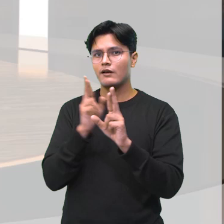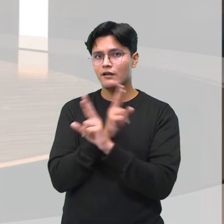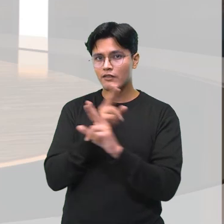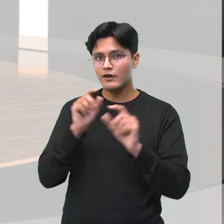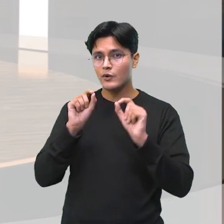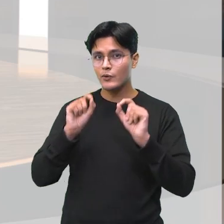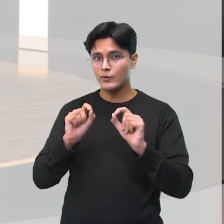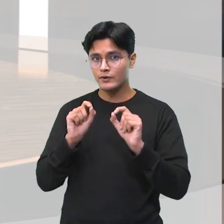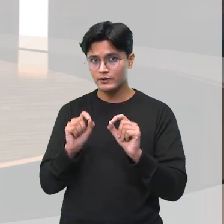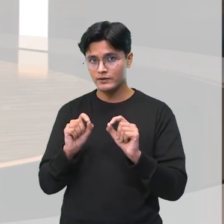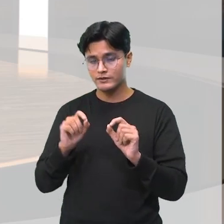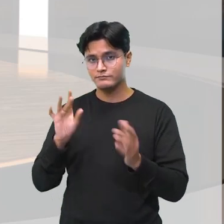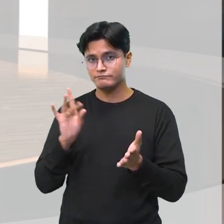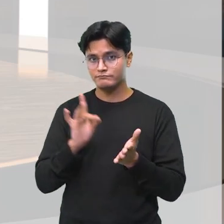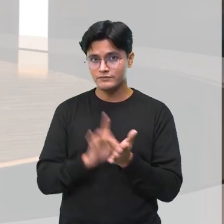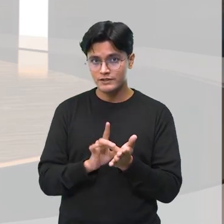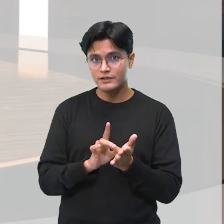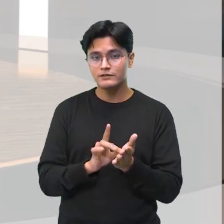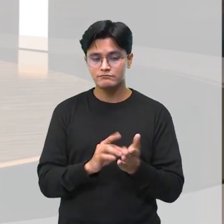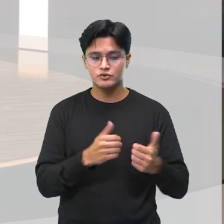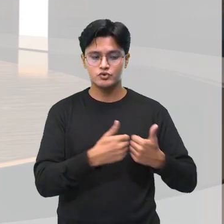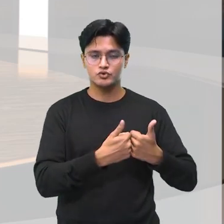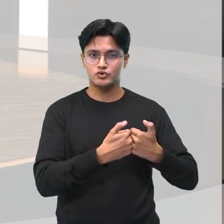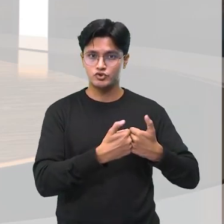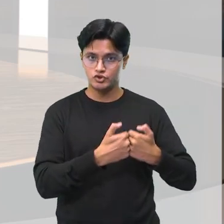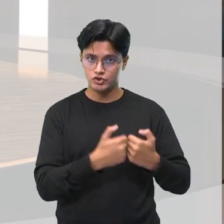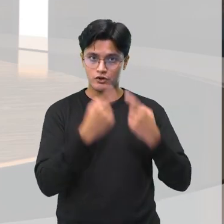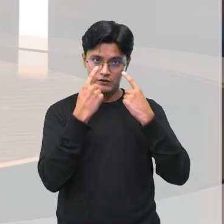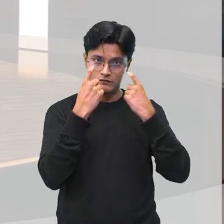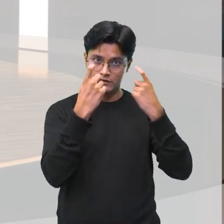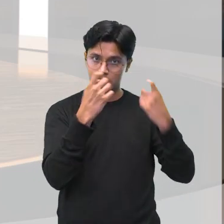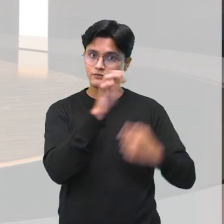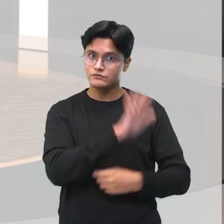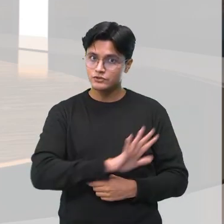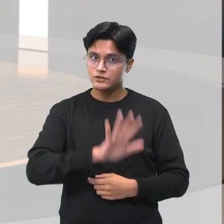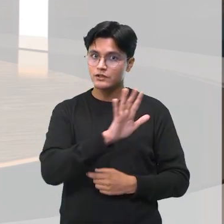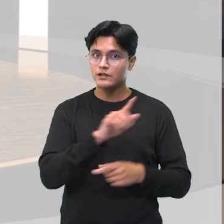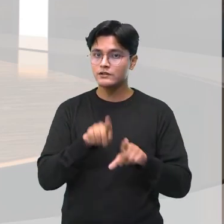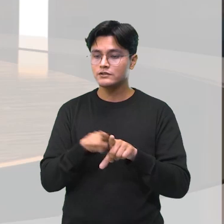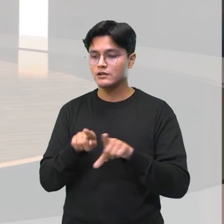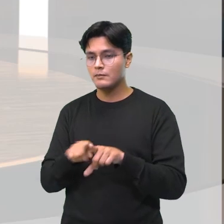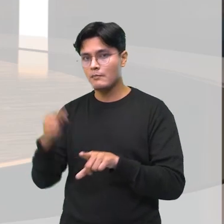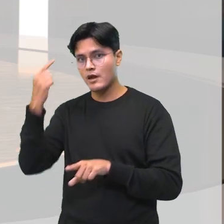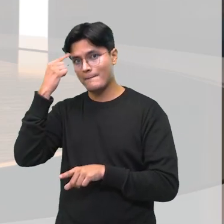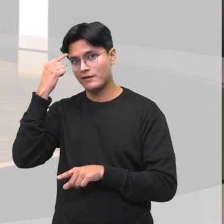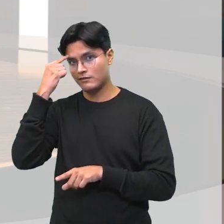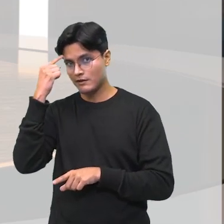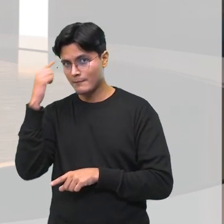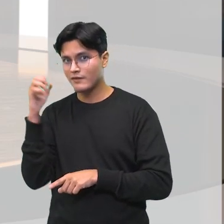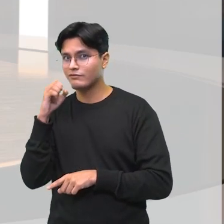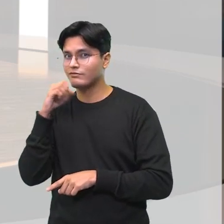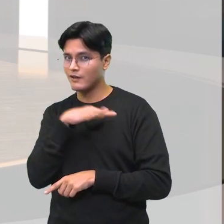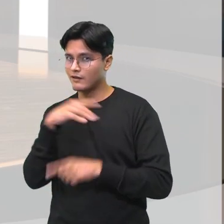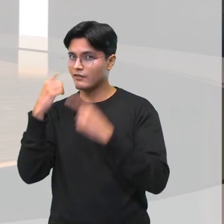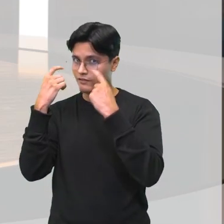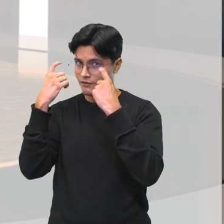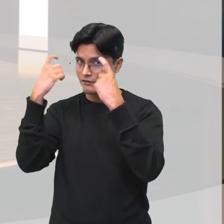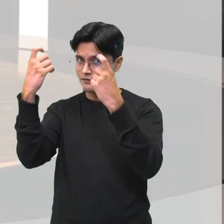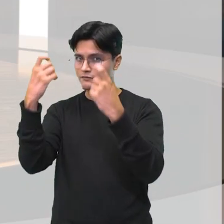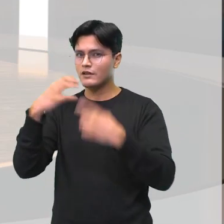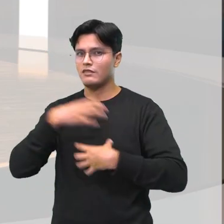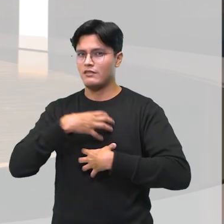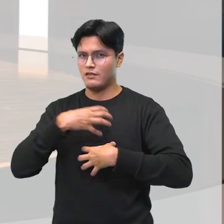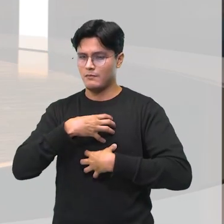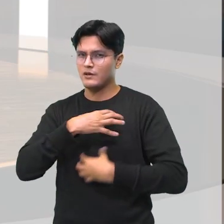significativa, certo? Entre jogos violentos em geral e pensamentos agressivos, sentimentos de